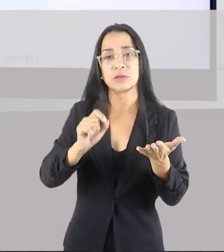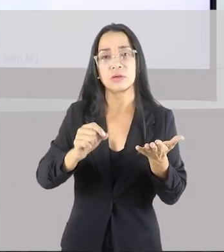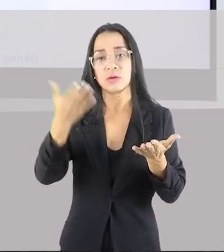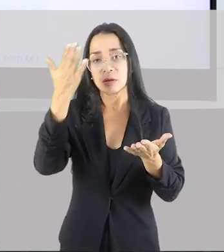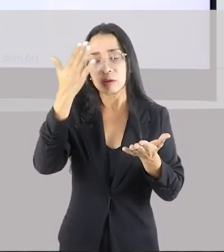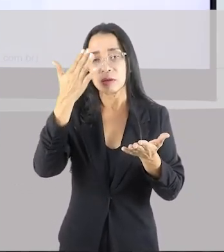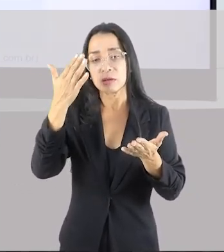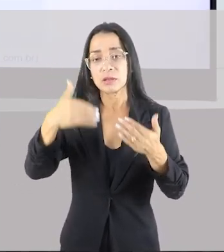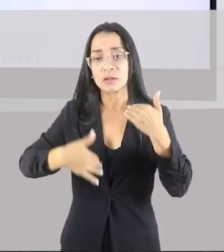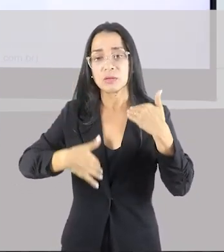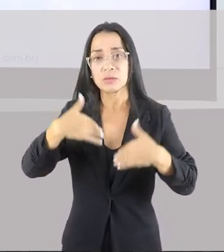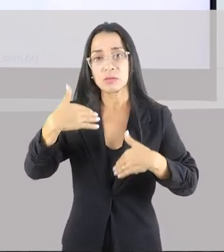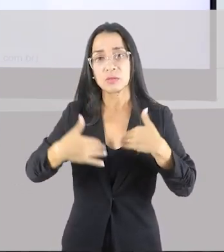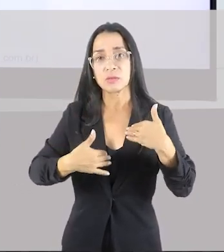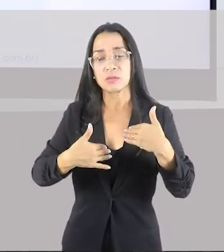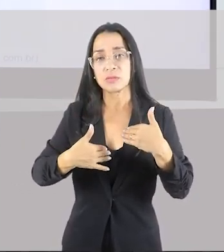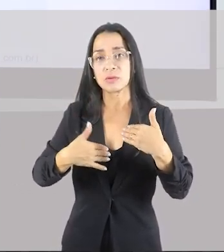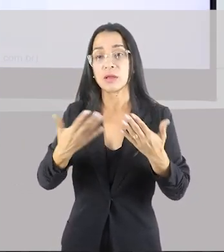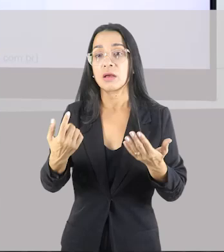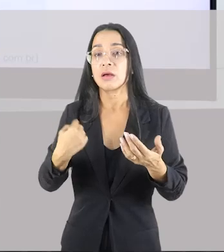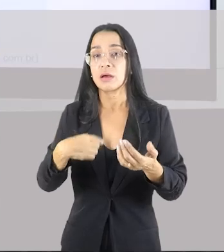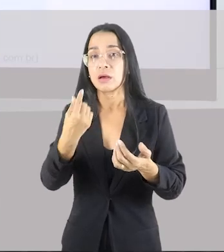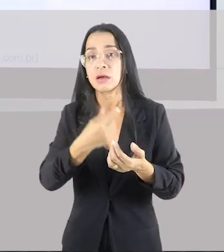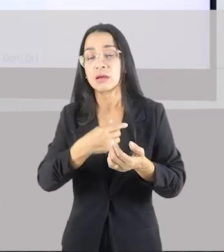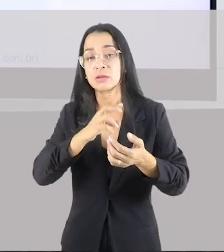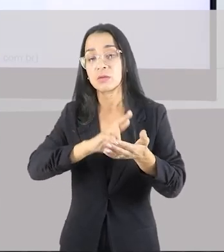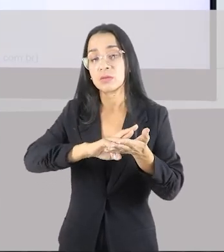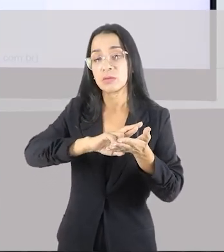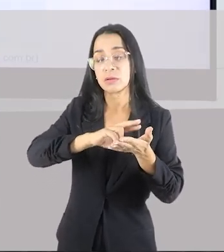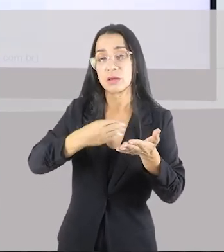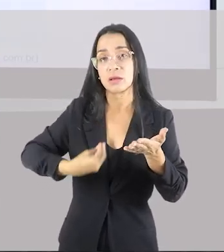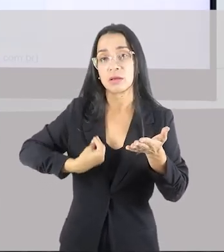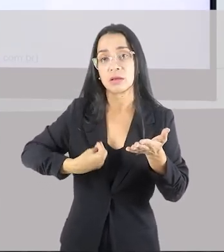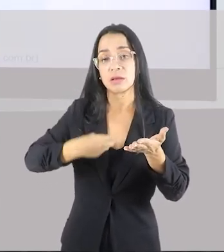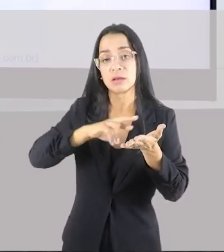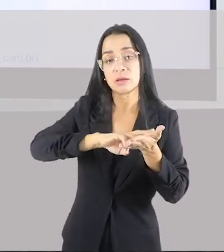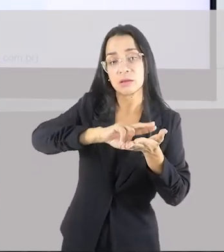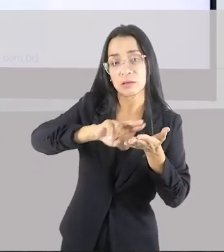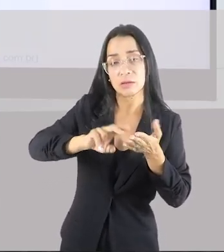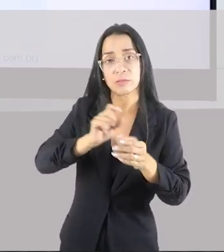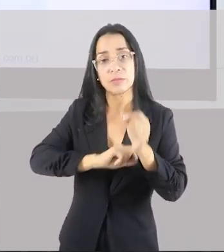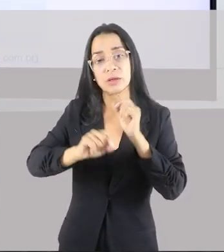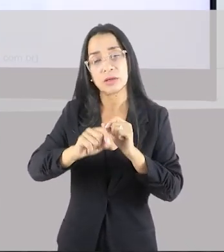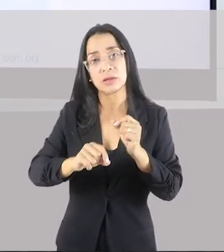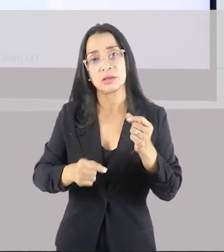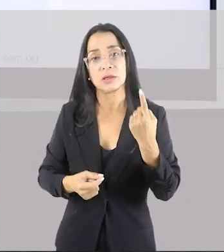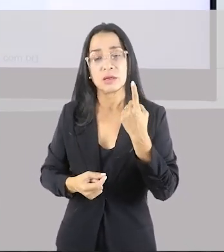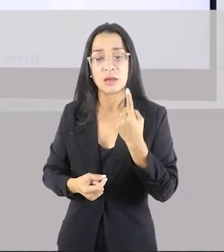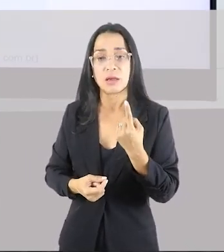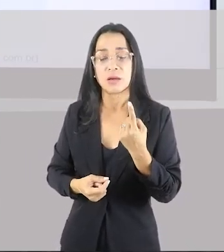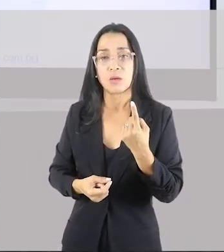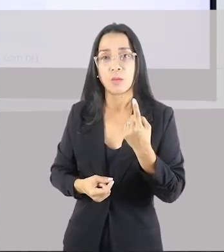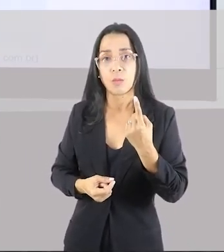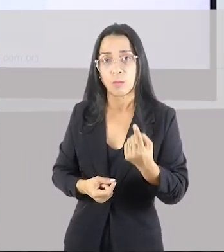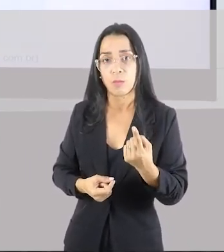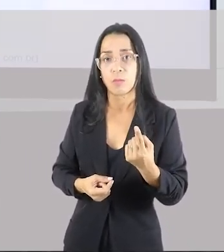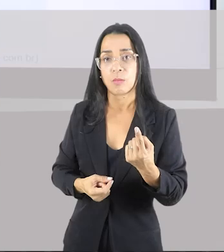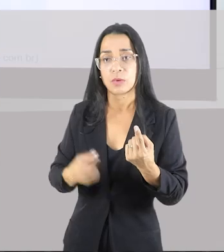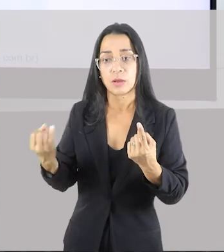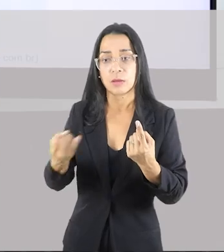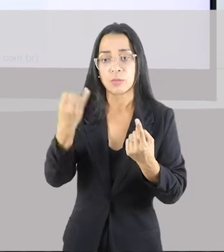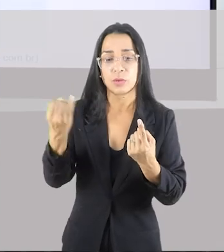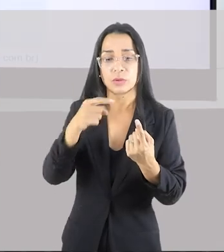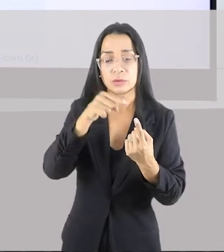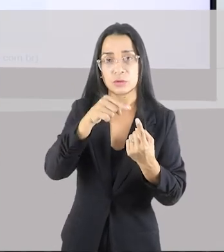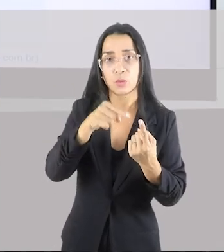foi entendendo, a nossa espécie também, que priorizar um gameta por mês, né, que é o que acontece, o período